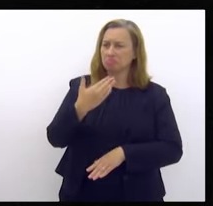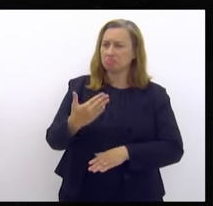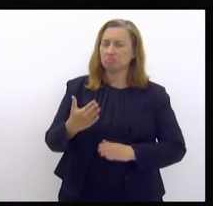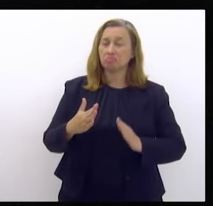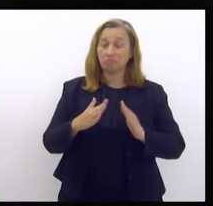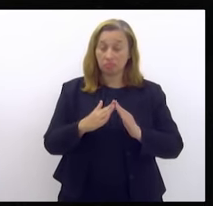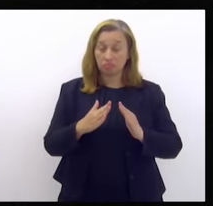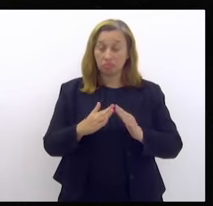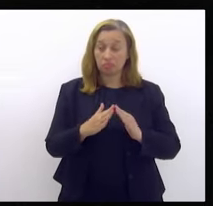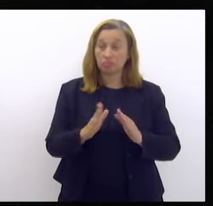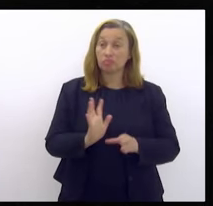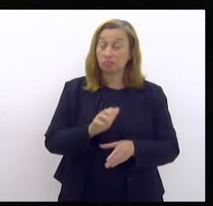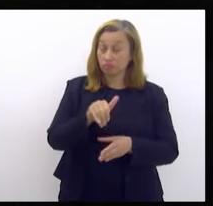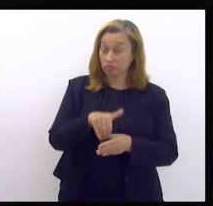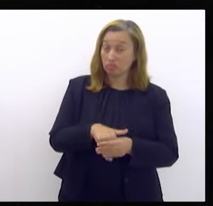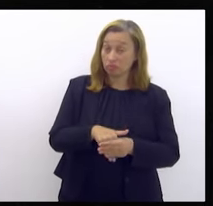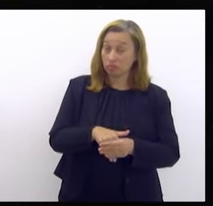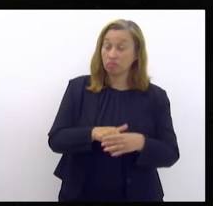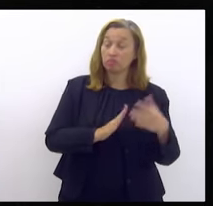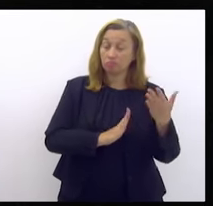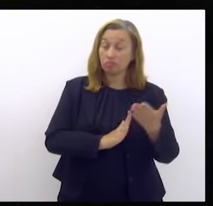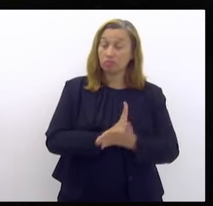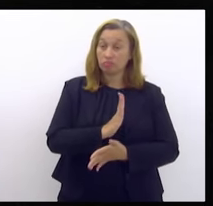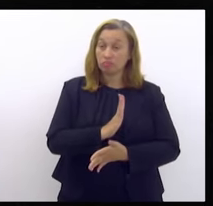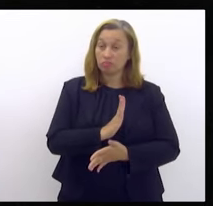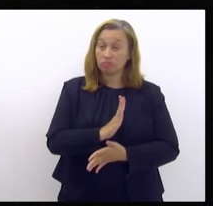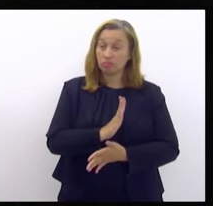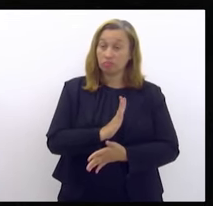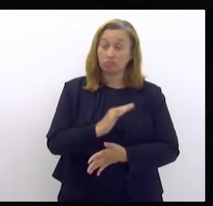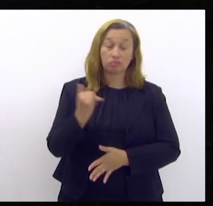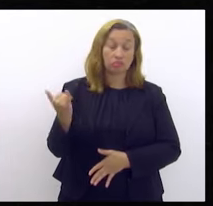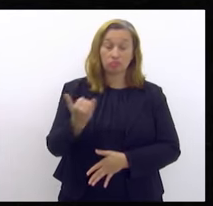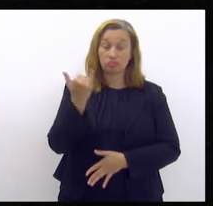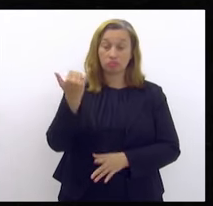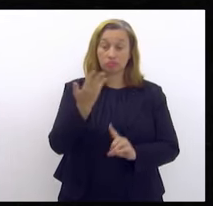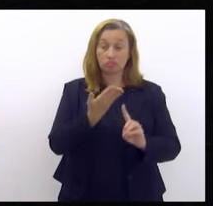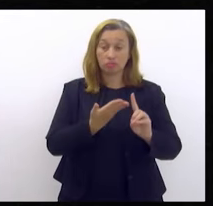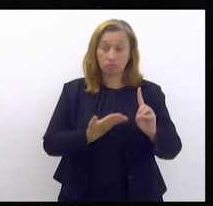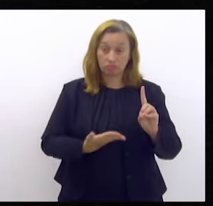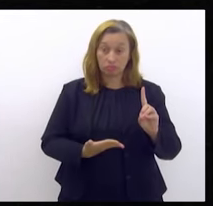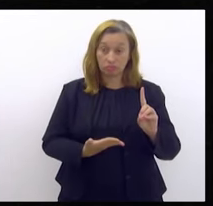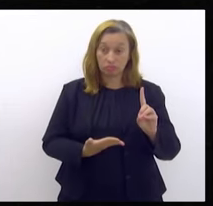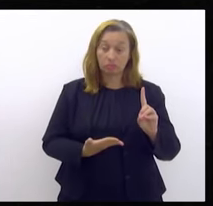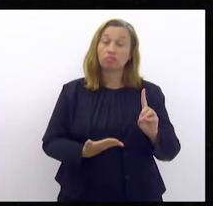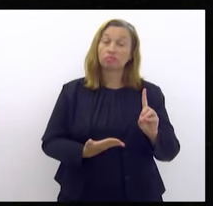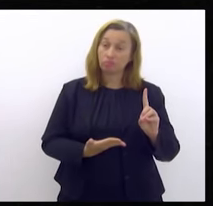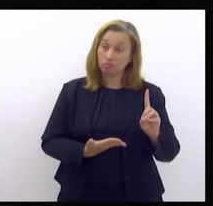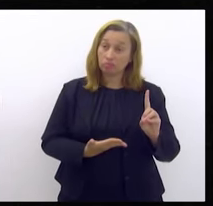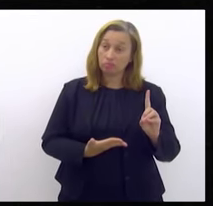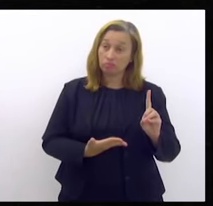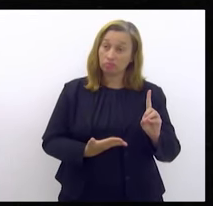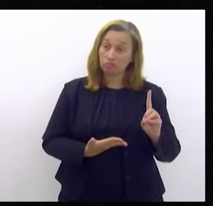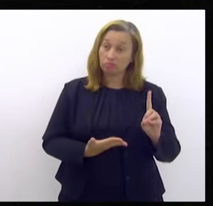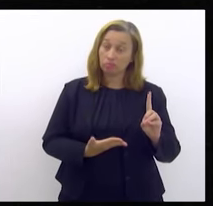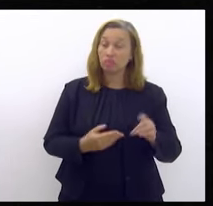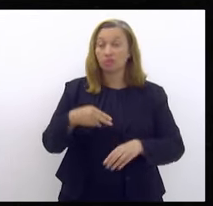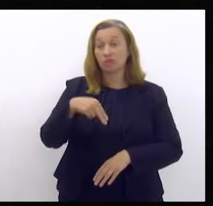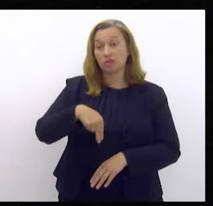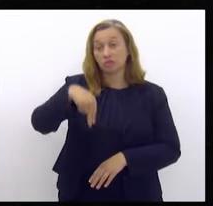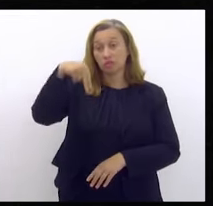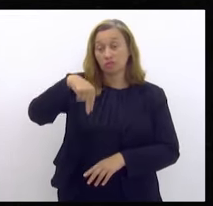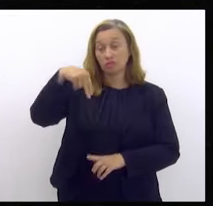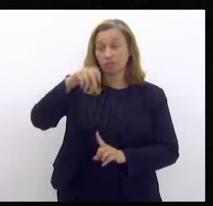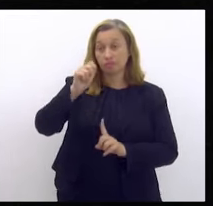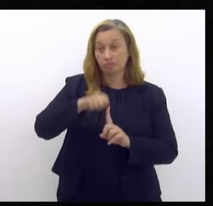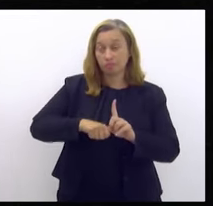casa o voto e a aprovação a esta importante homenagem. Homenagem esta, neste novembro, que é um